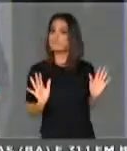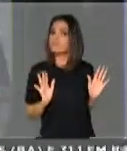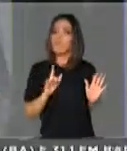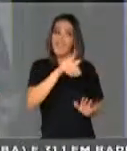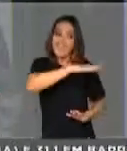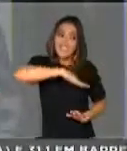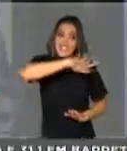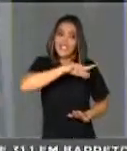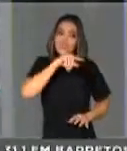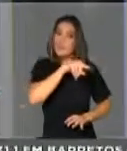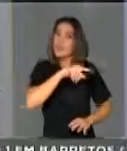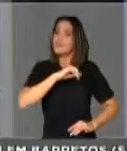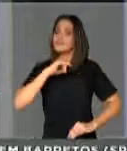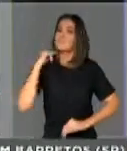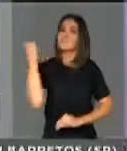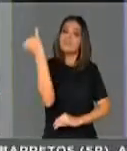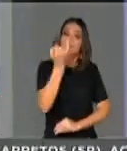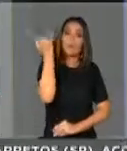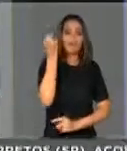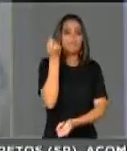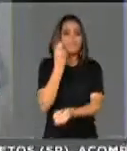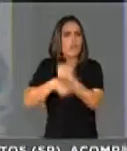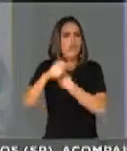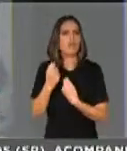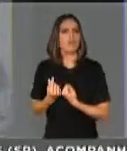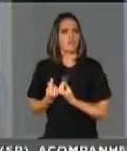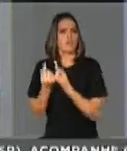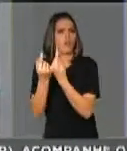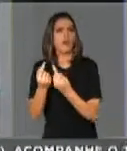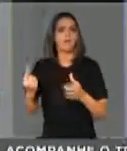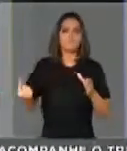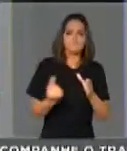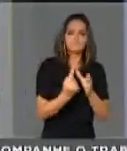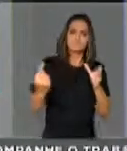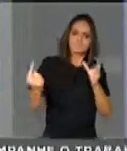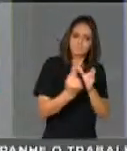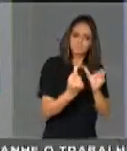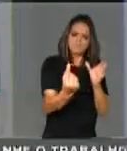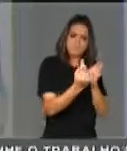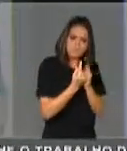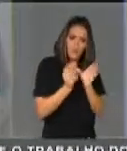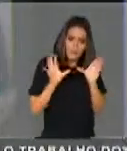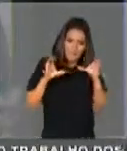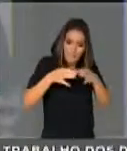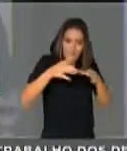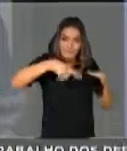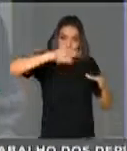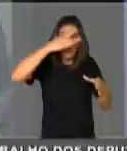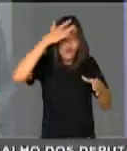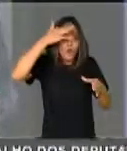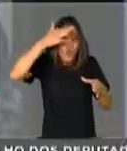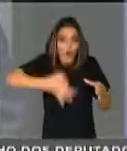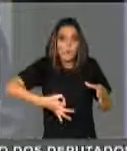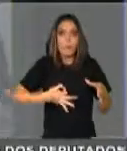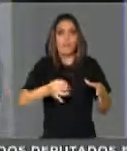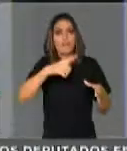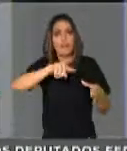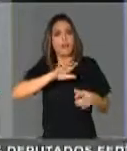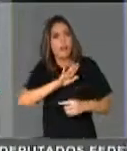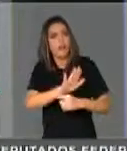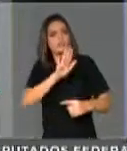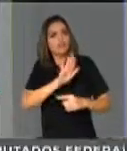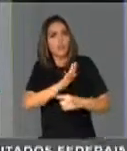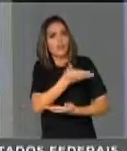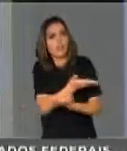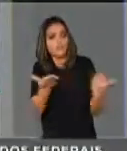Esse é um setor extremamente importante para a nossa economia, e quanto mais participação nós tivermos daqueles que entendem e que querem